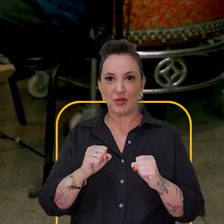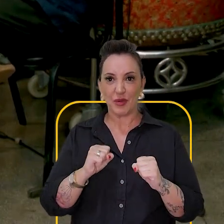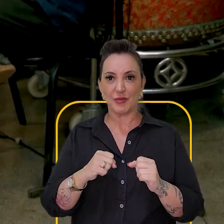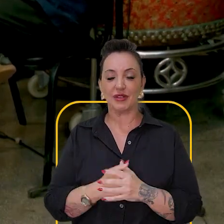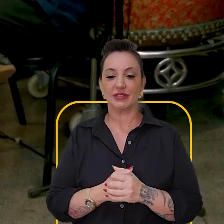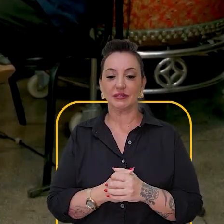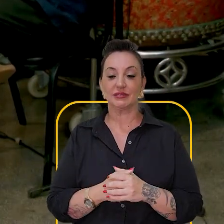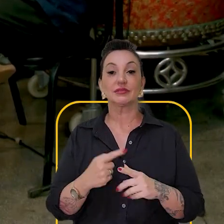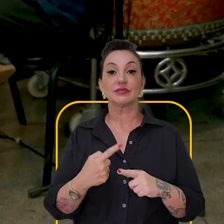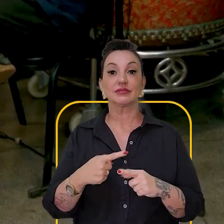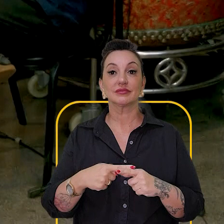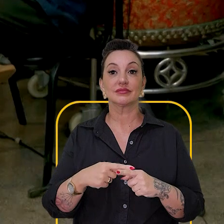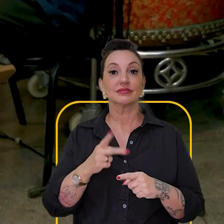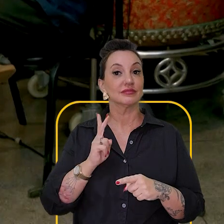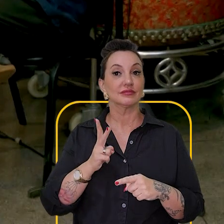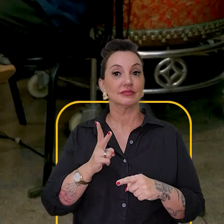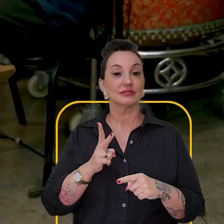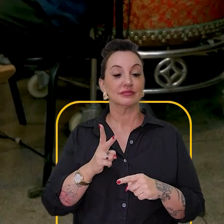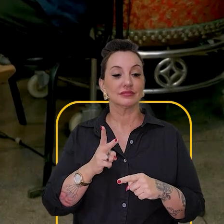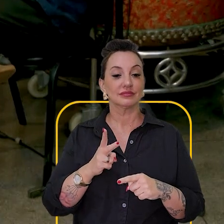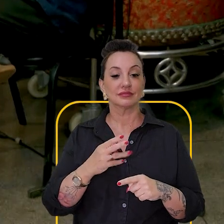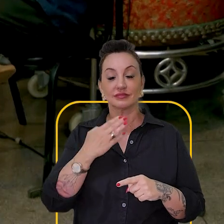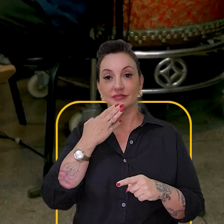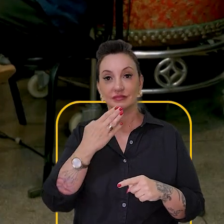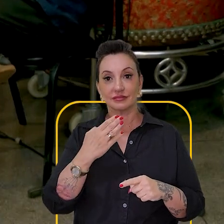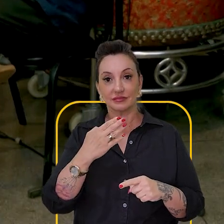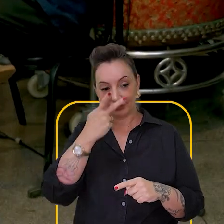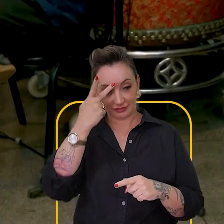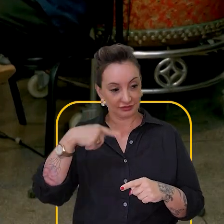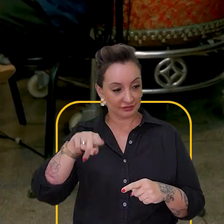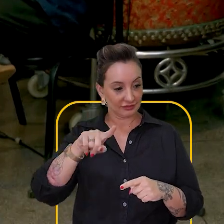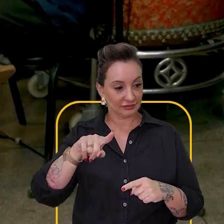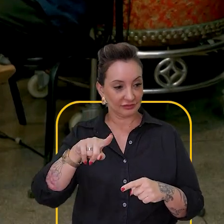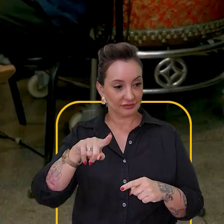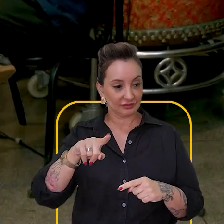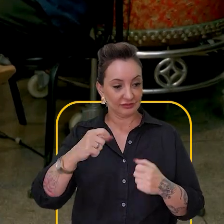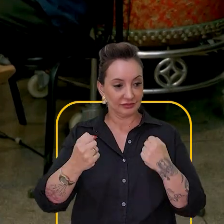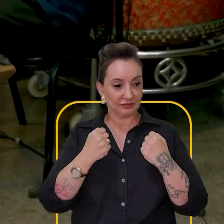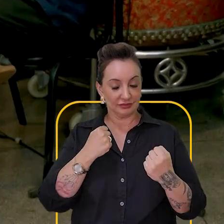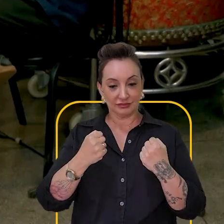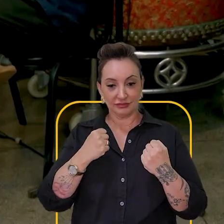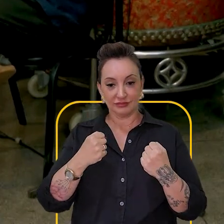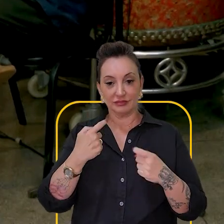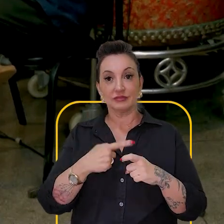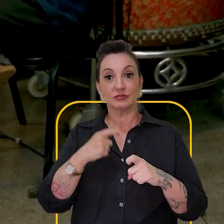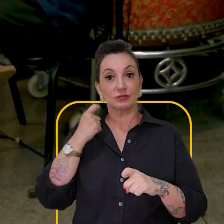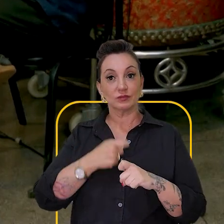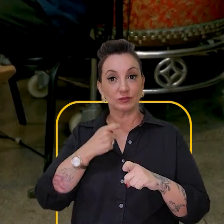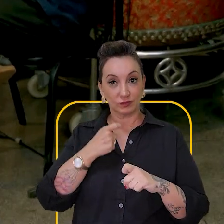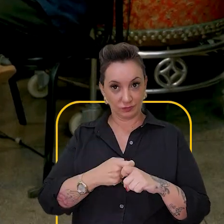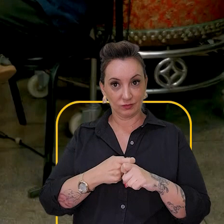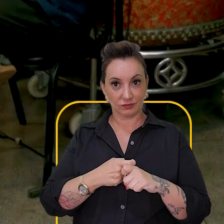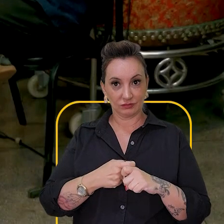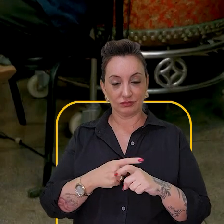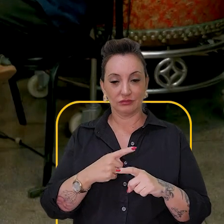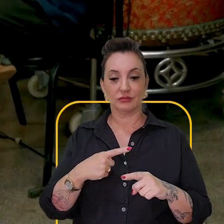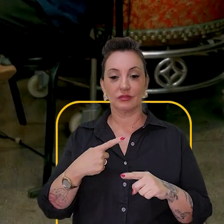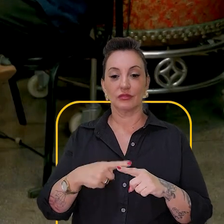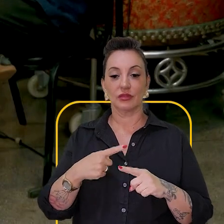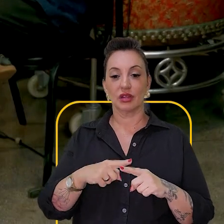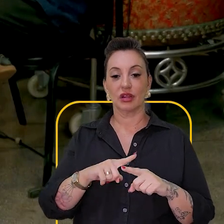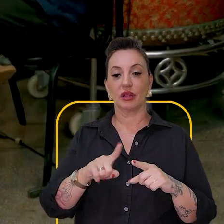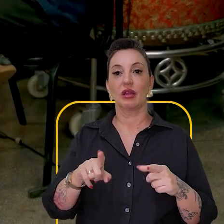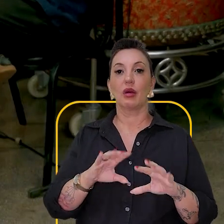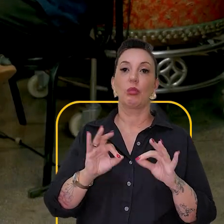dura mesmo porque eu sempre eh preferi que o pessoal saísse da Academia porque ela é muito rígida do que